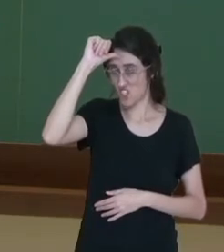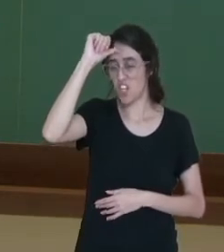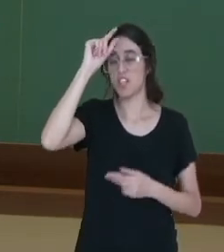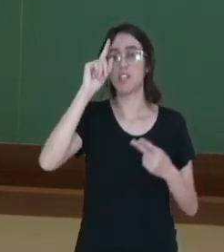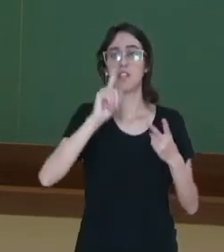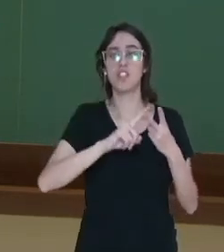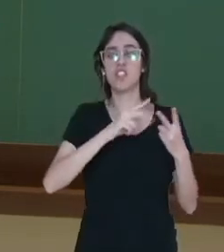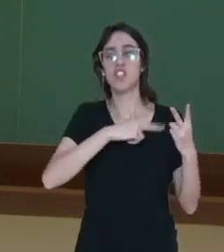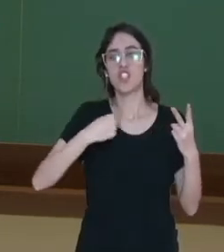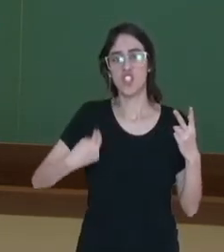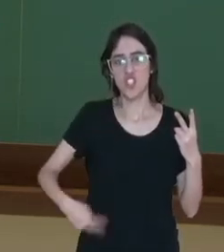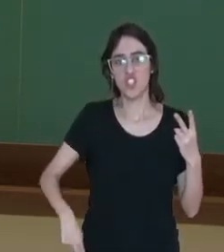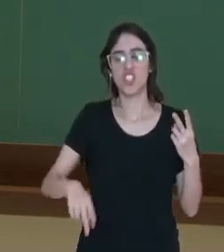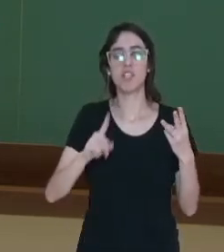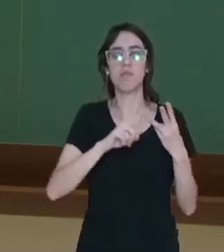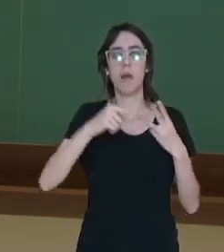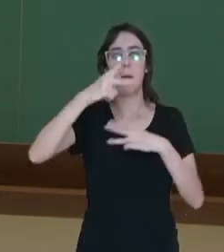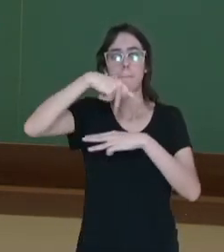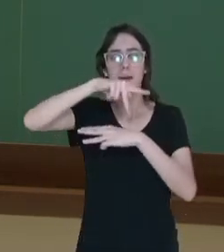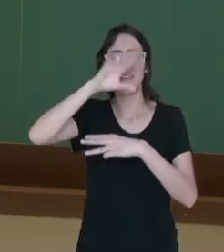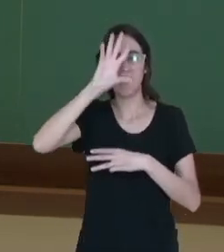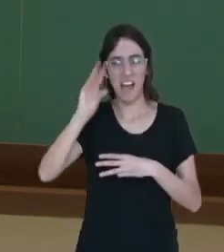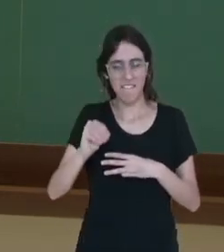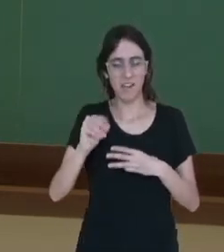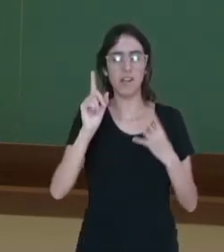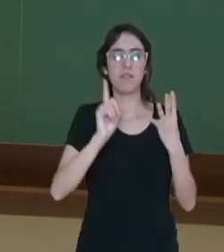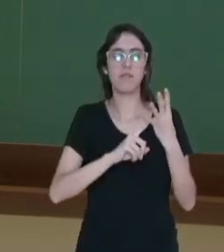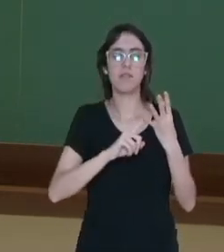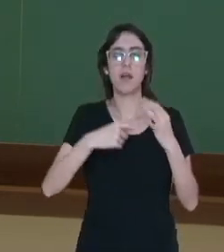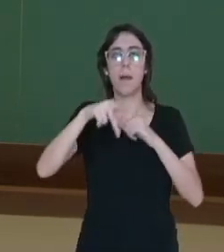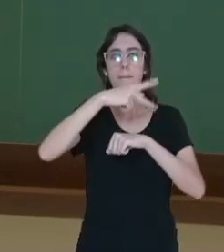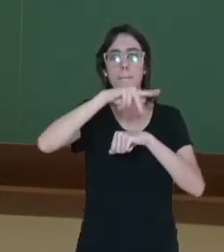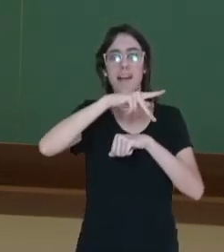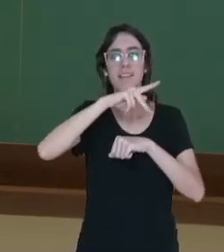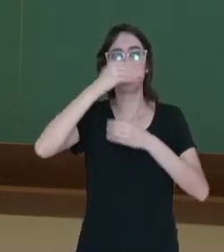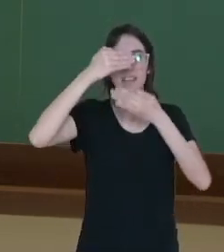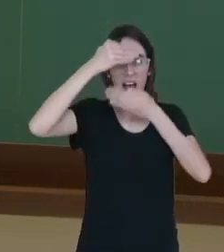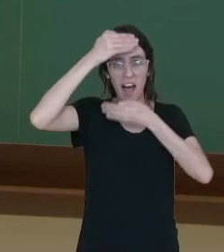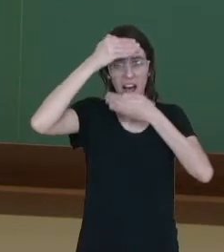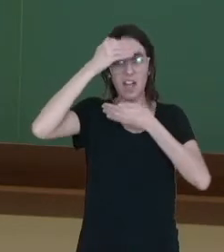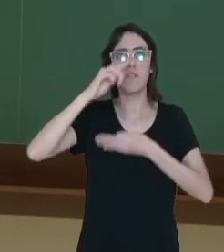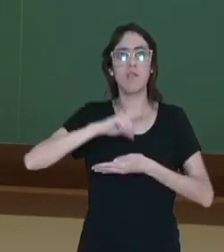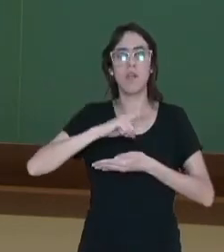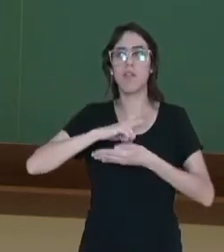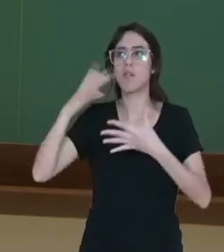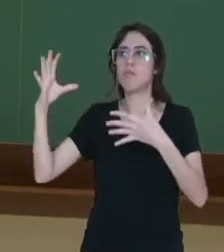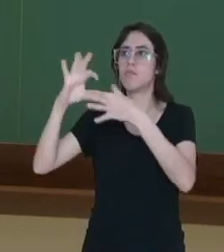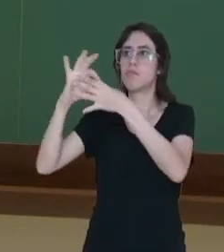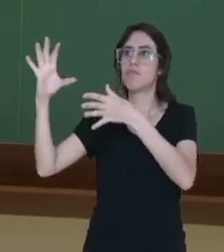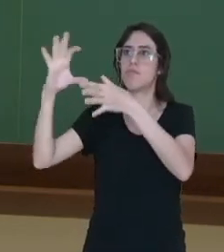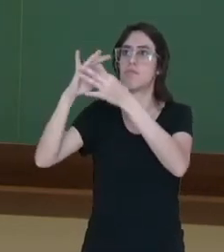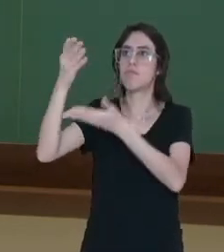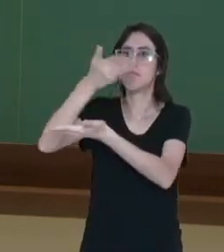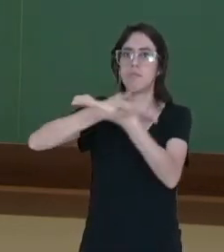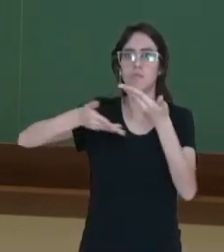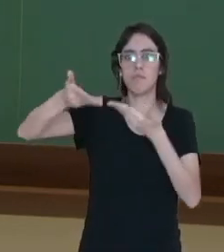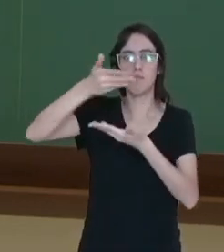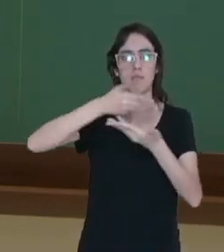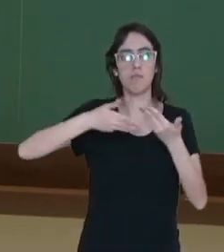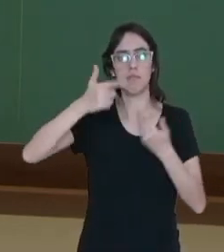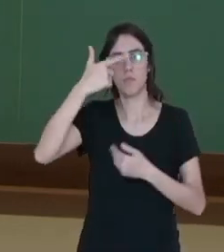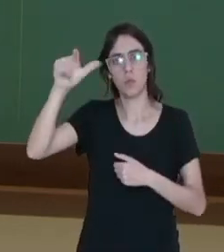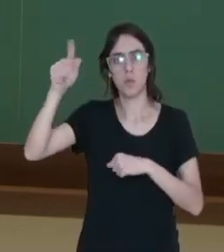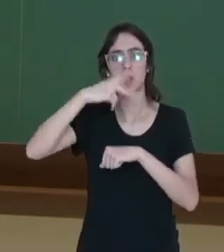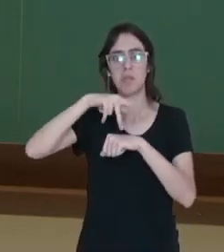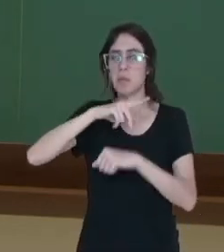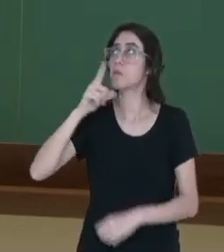China, países africanos e países árabes. Houve um maior, então, uma ampliação da rede de parceiros comerciais do